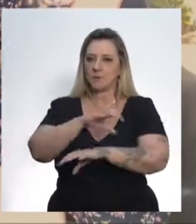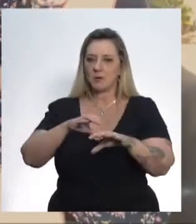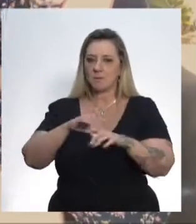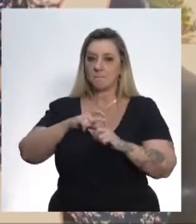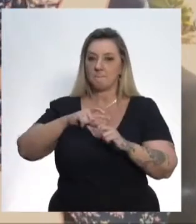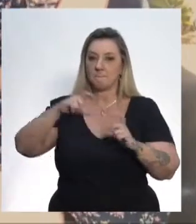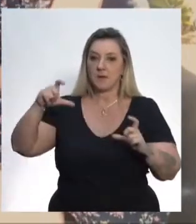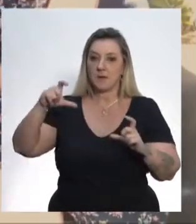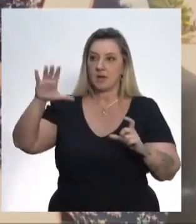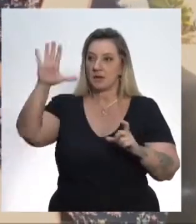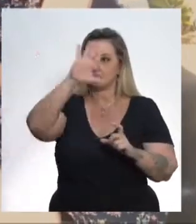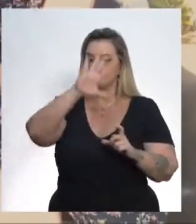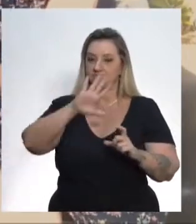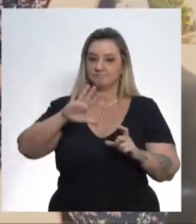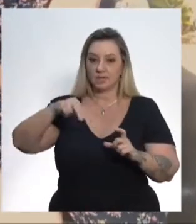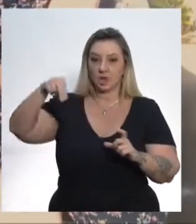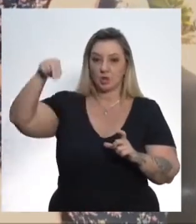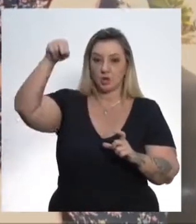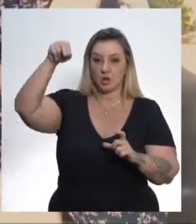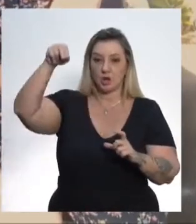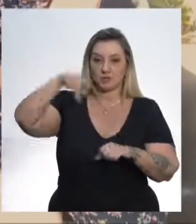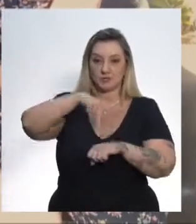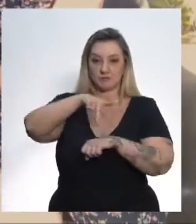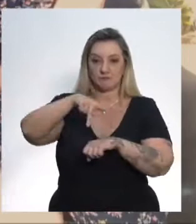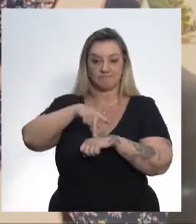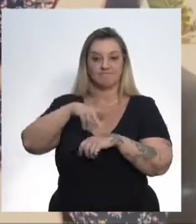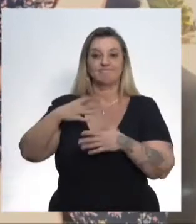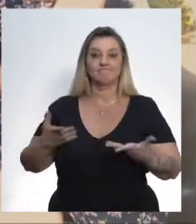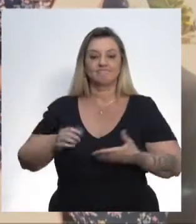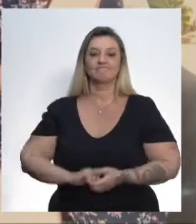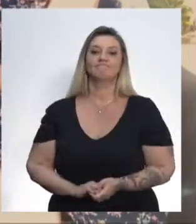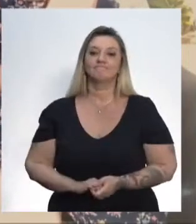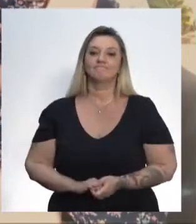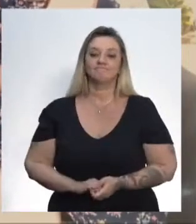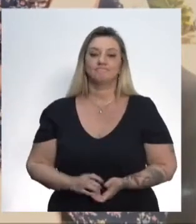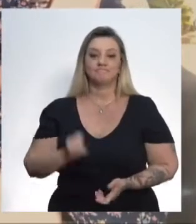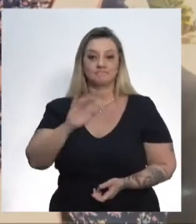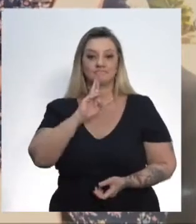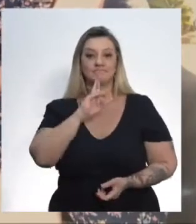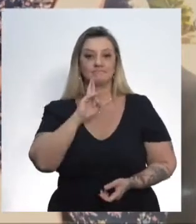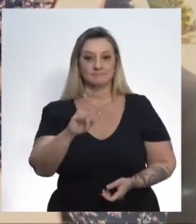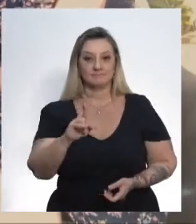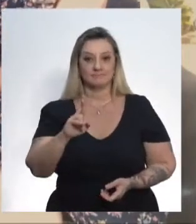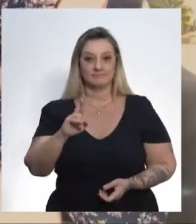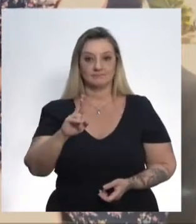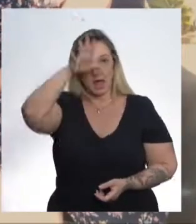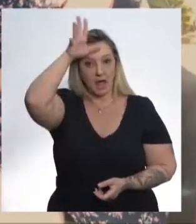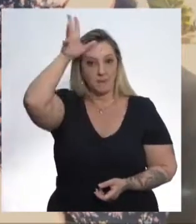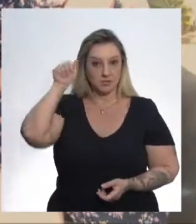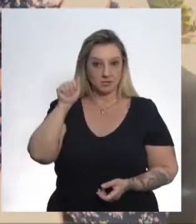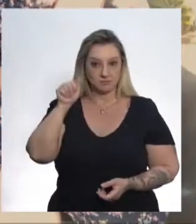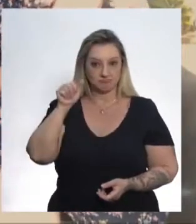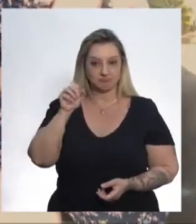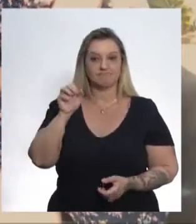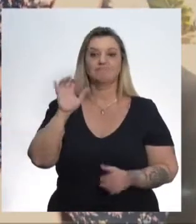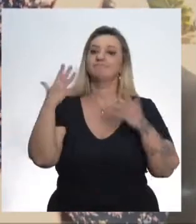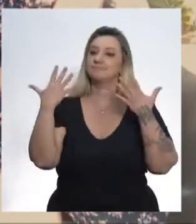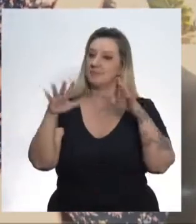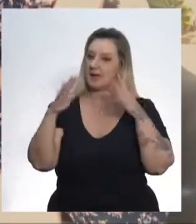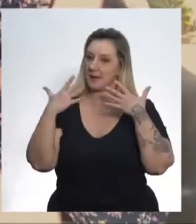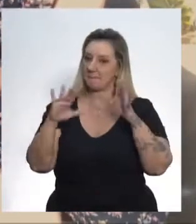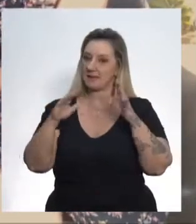maior parte da porção norte do nosso país? Se você respondeu Amazônia,